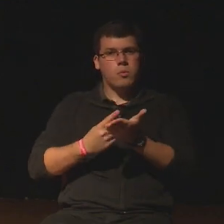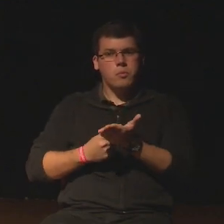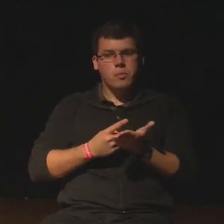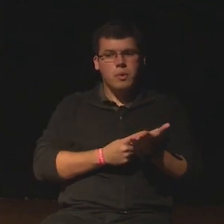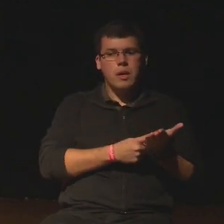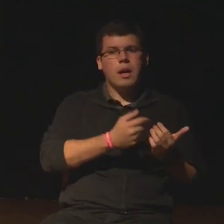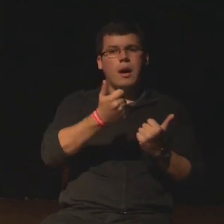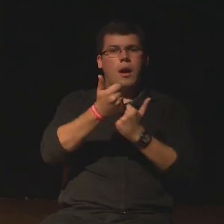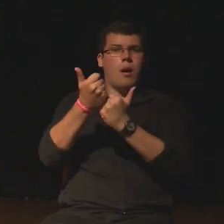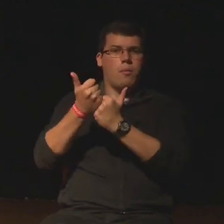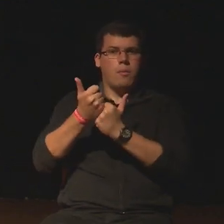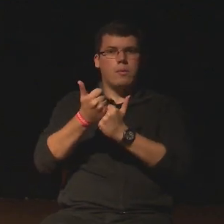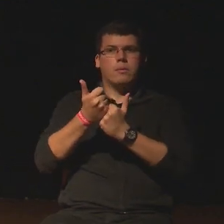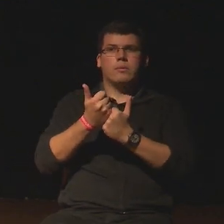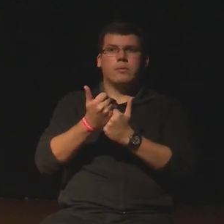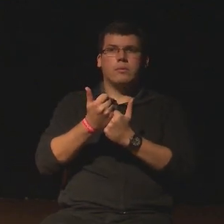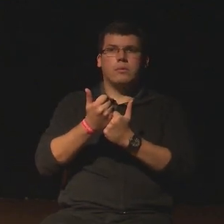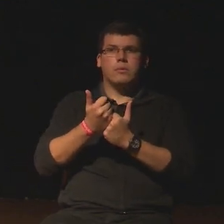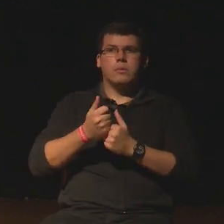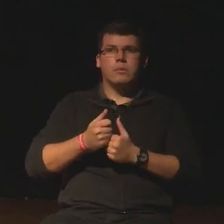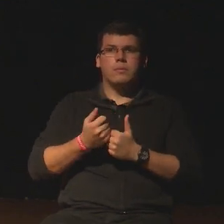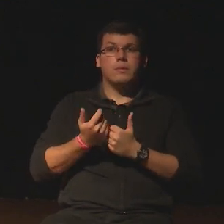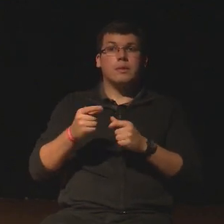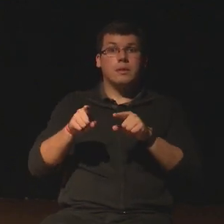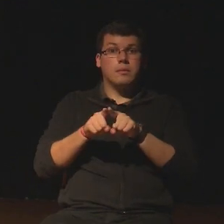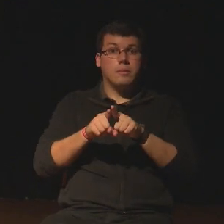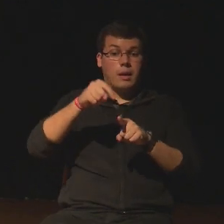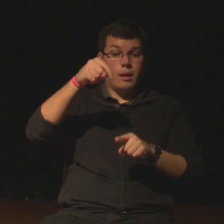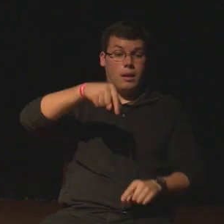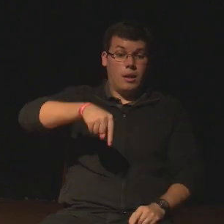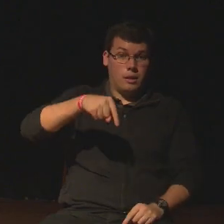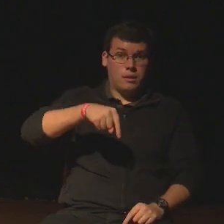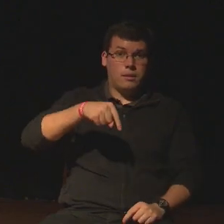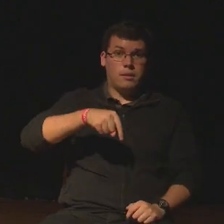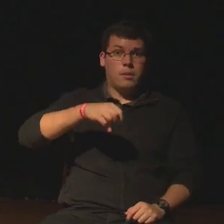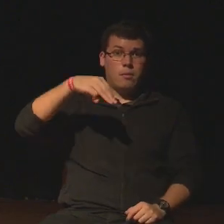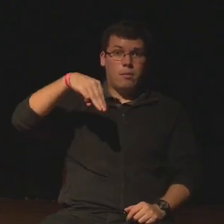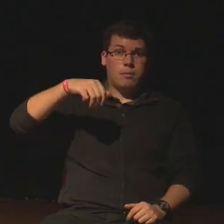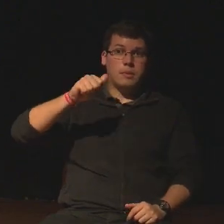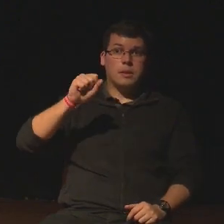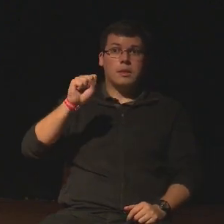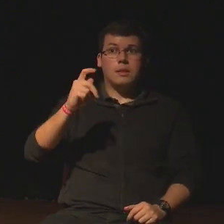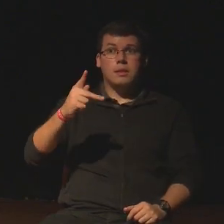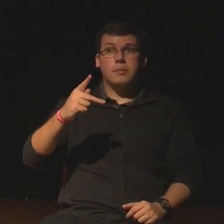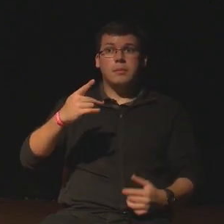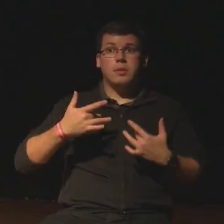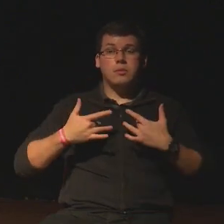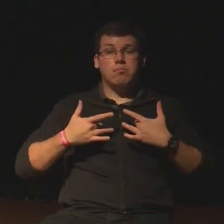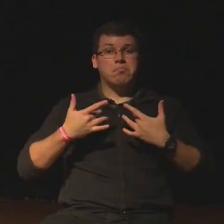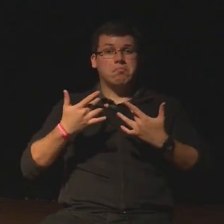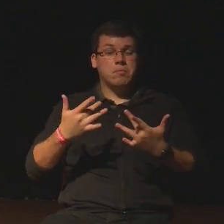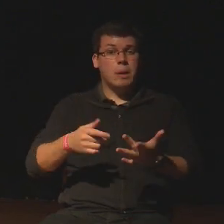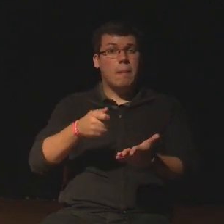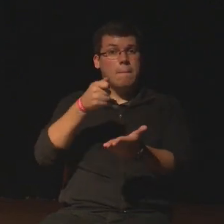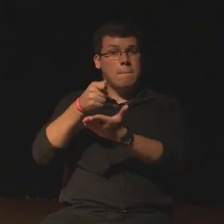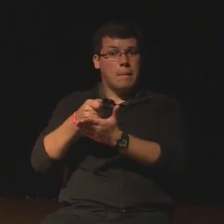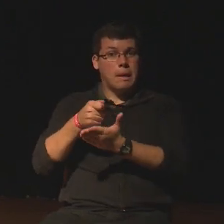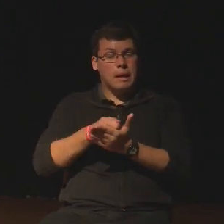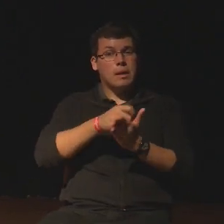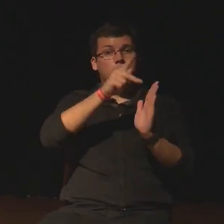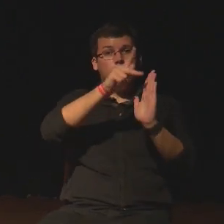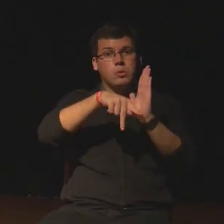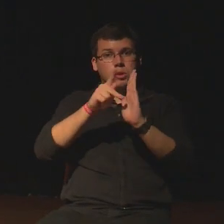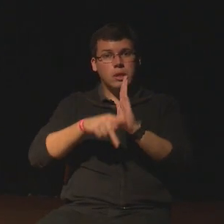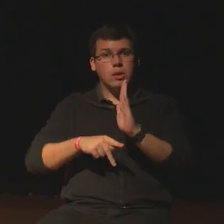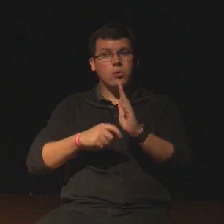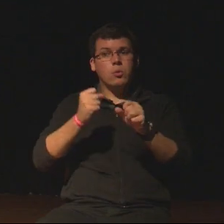com o MASP se dispondo a pagar pelos projetos, pelas obras e pela